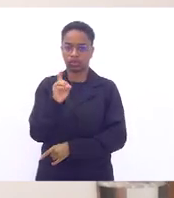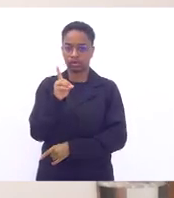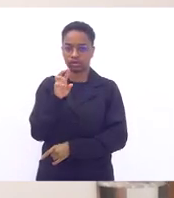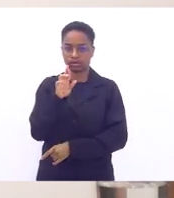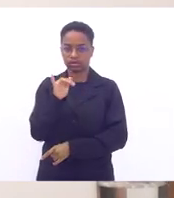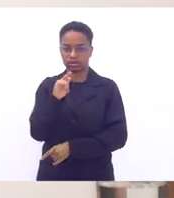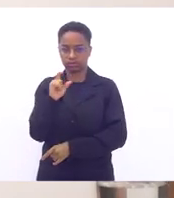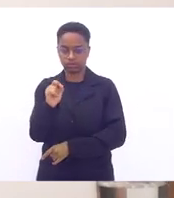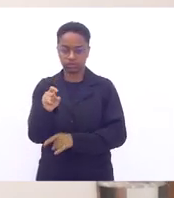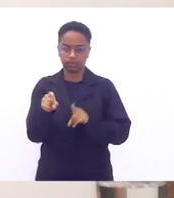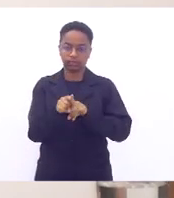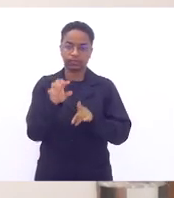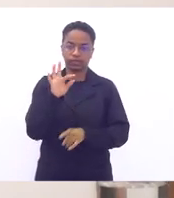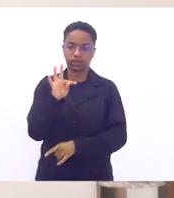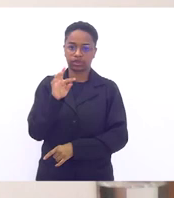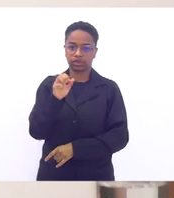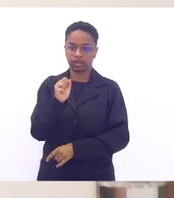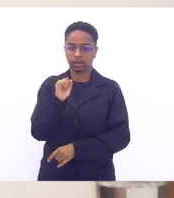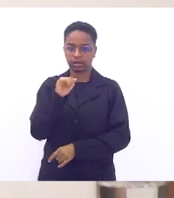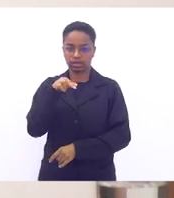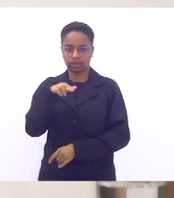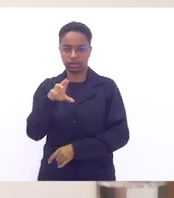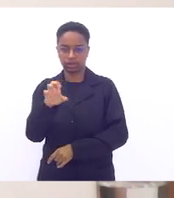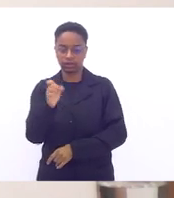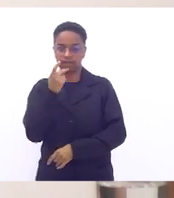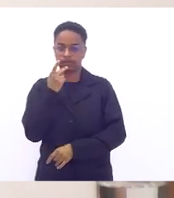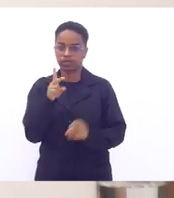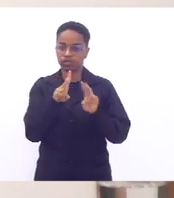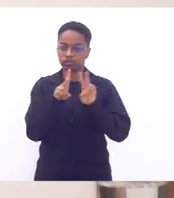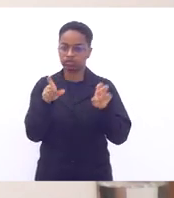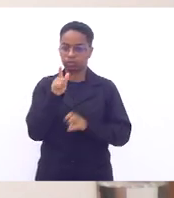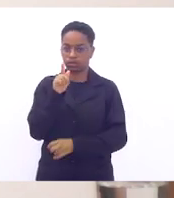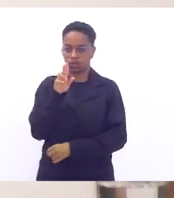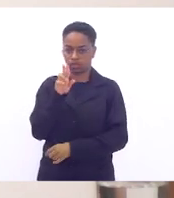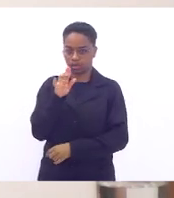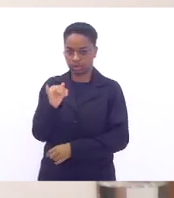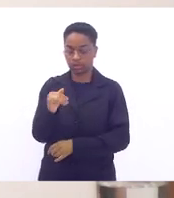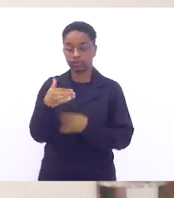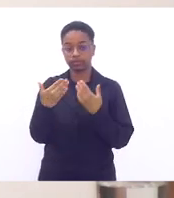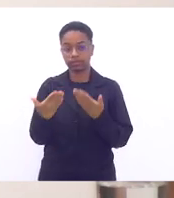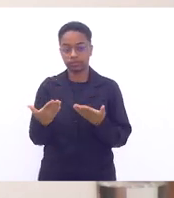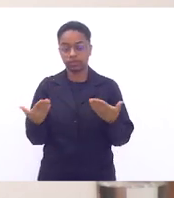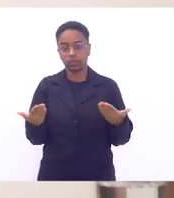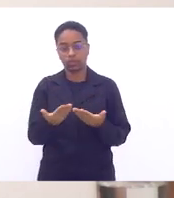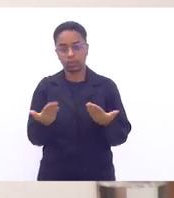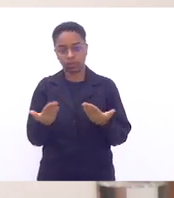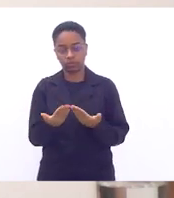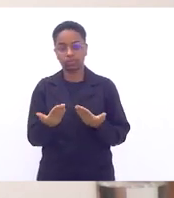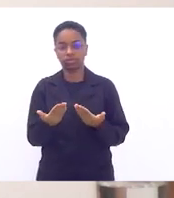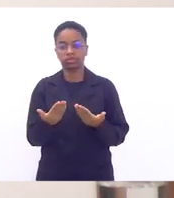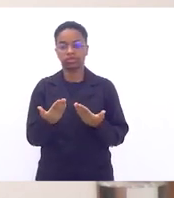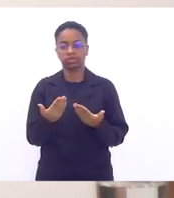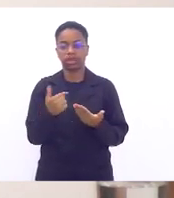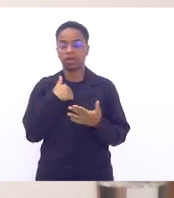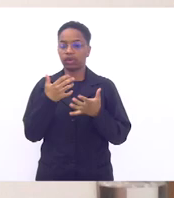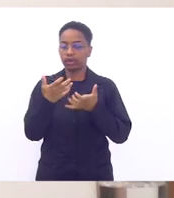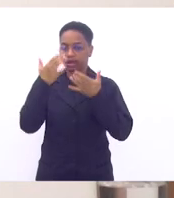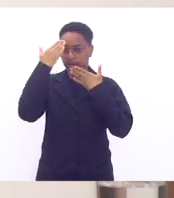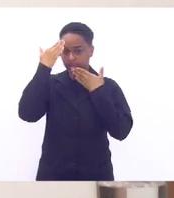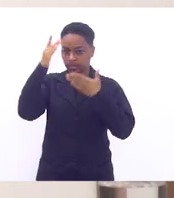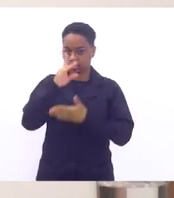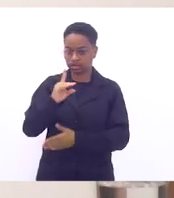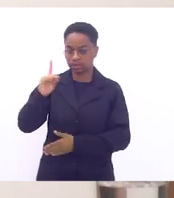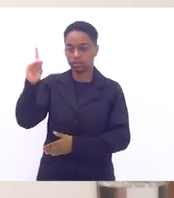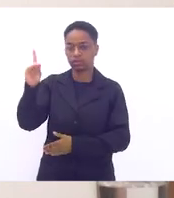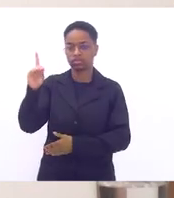Taiane para falar sobre sobre o Gui e eu queria hoje além de agradecer a Deus